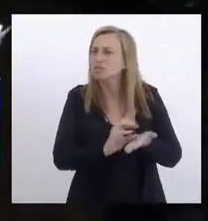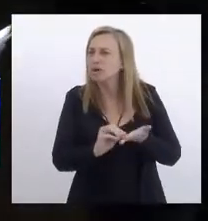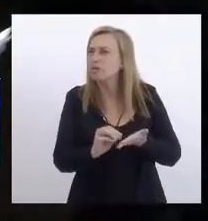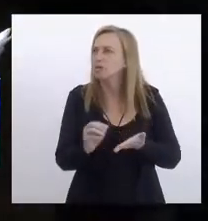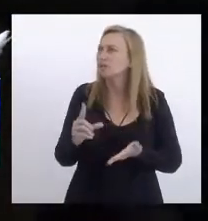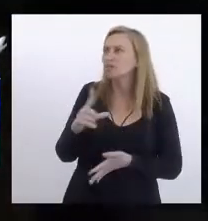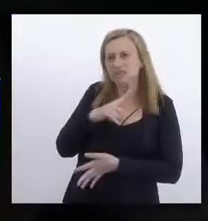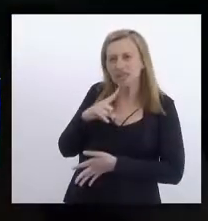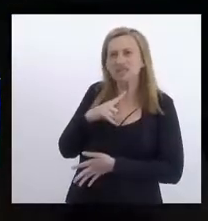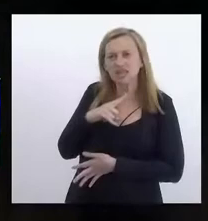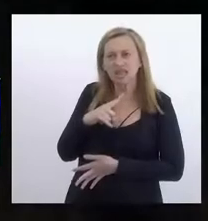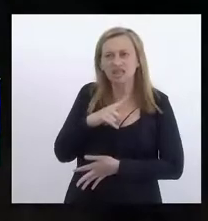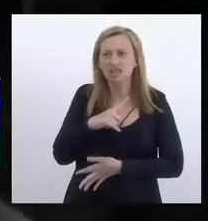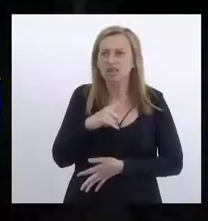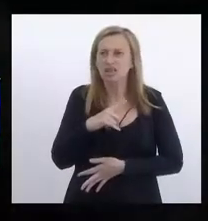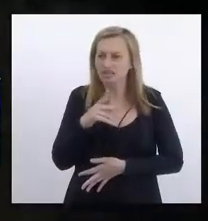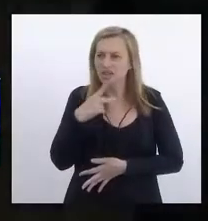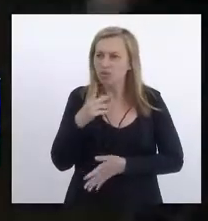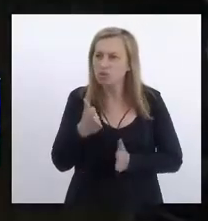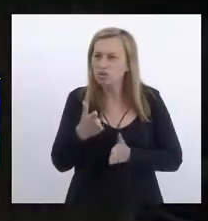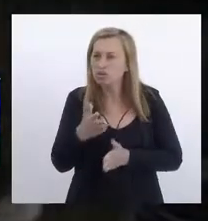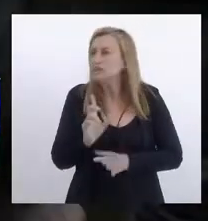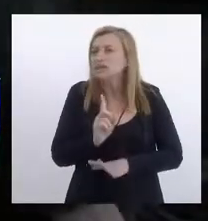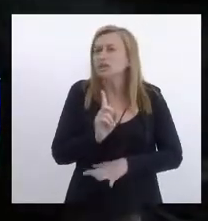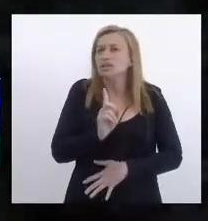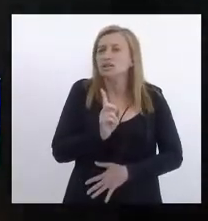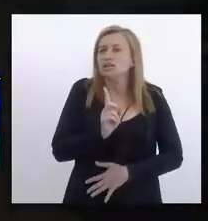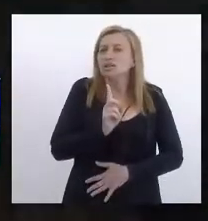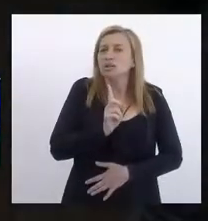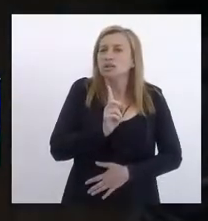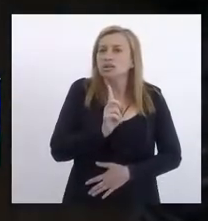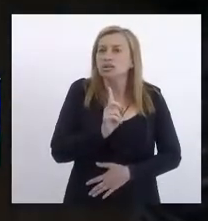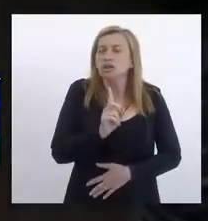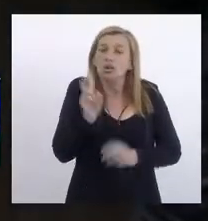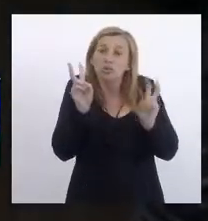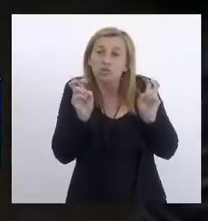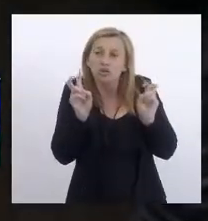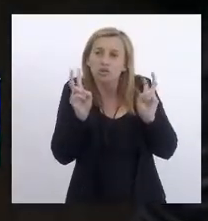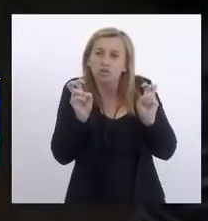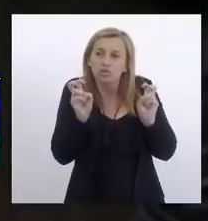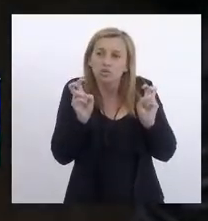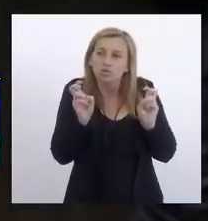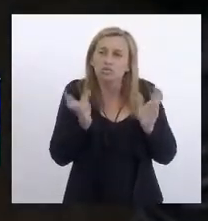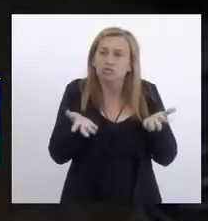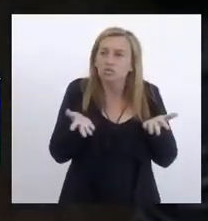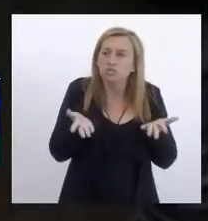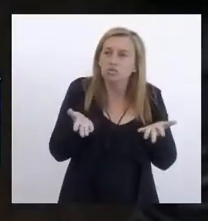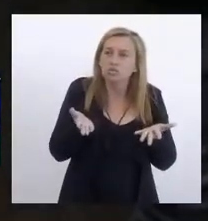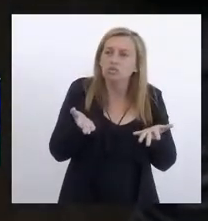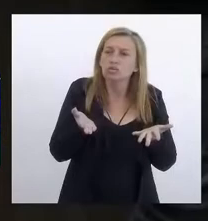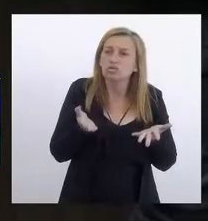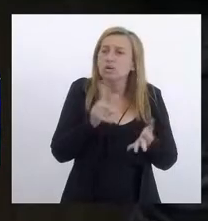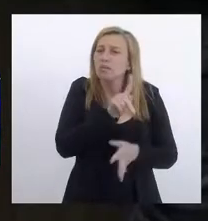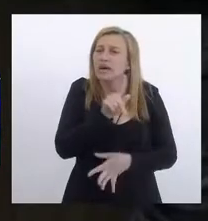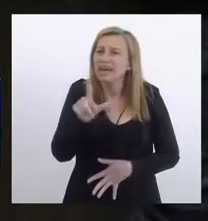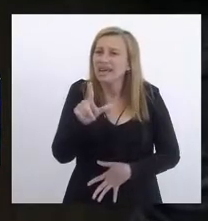excelência. Quer te pedir hoje? Não, é porque é um assunto... Eu já disse a você, é o